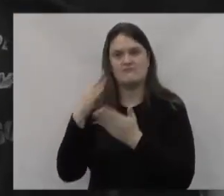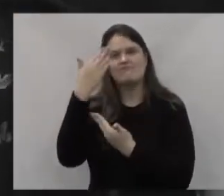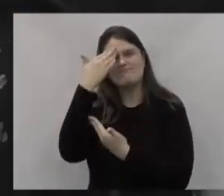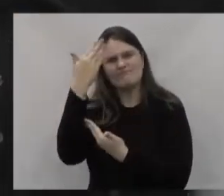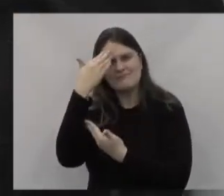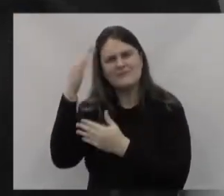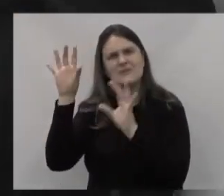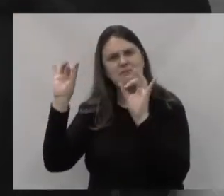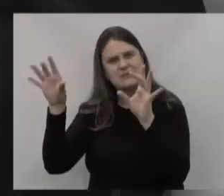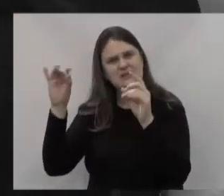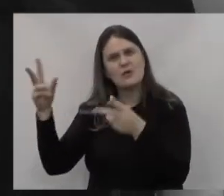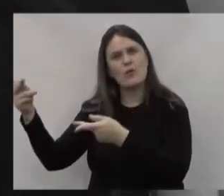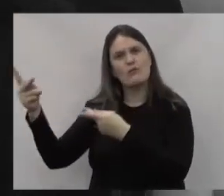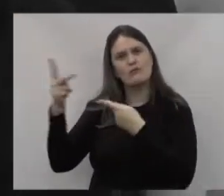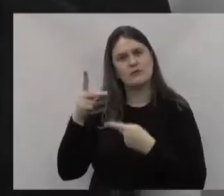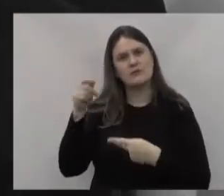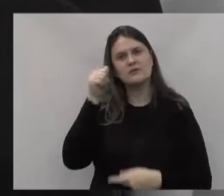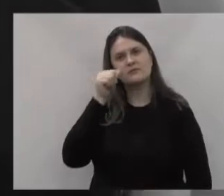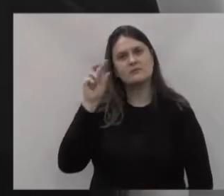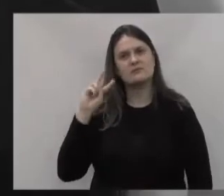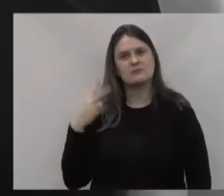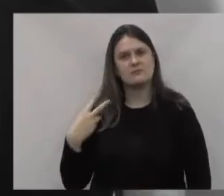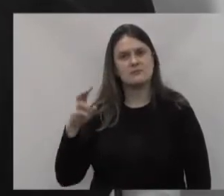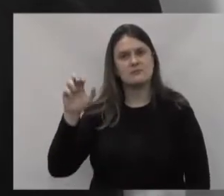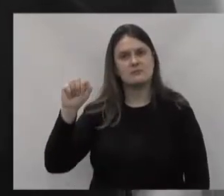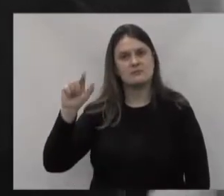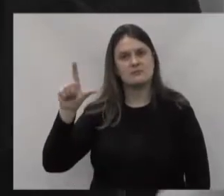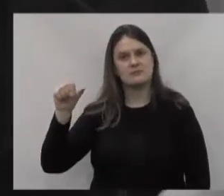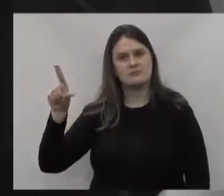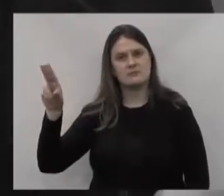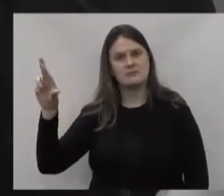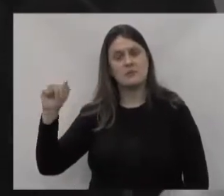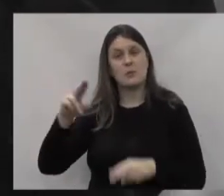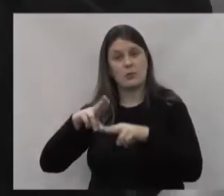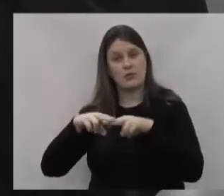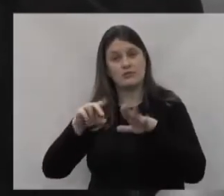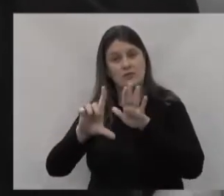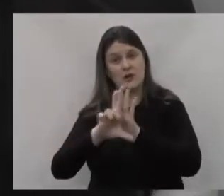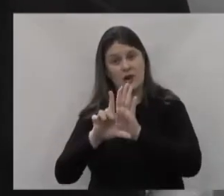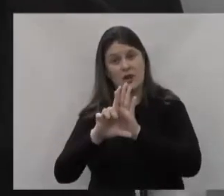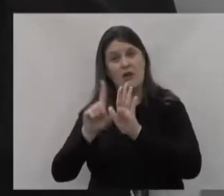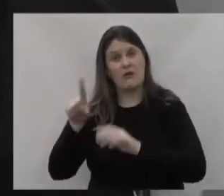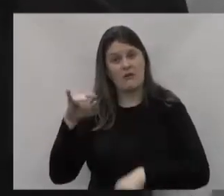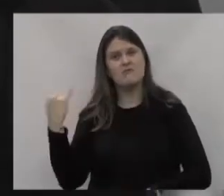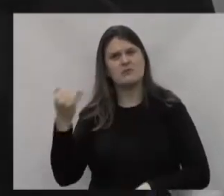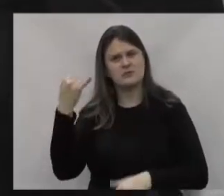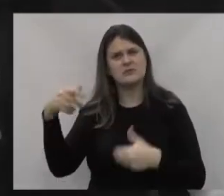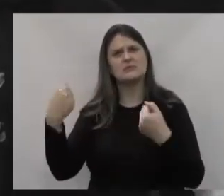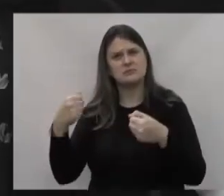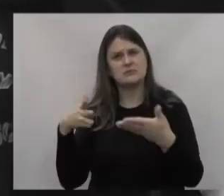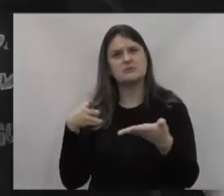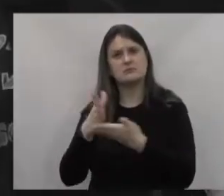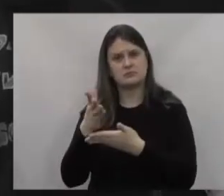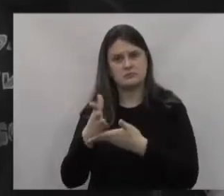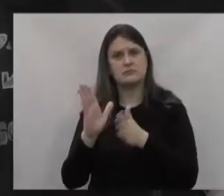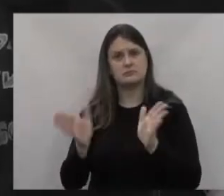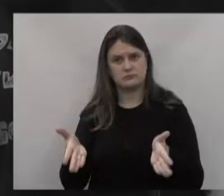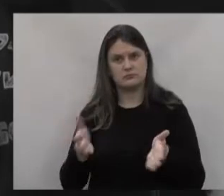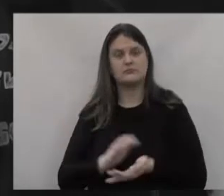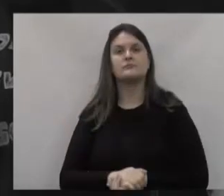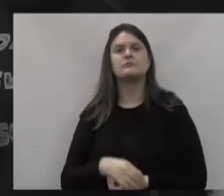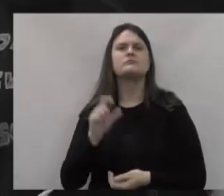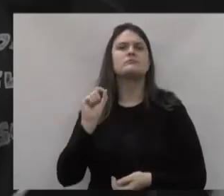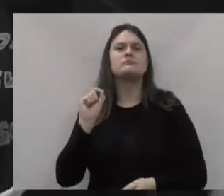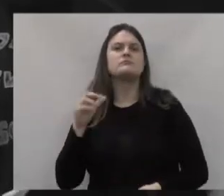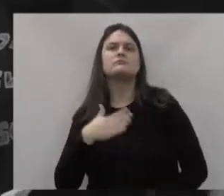Agradeço muito o convite da Alandra para estar aqui essa noite, por causa dessa lei, que é muito importante que seja aprovada hoje. E o que